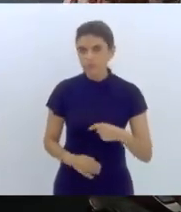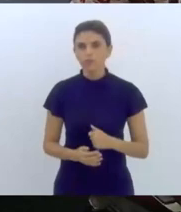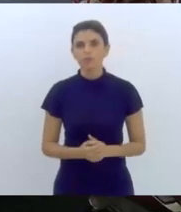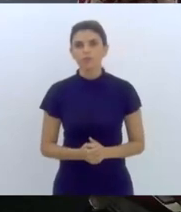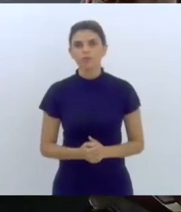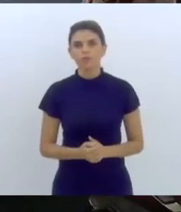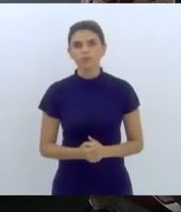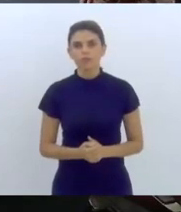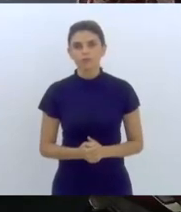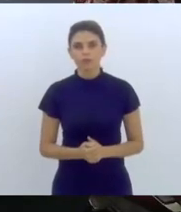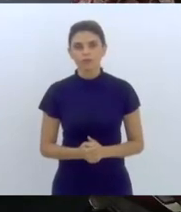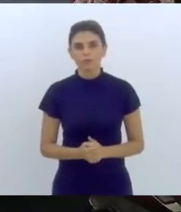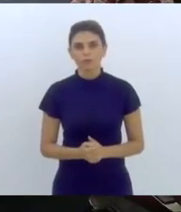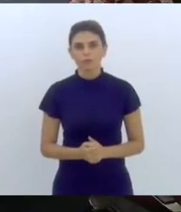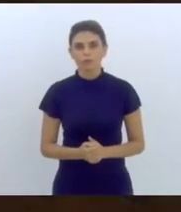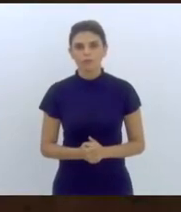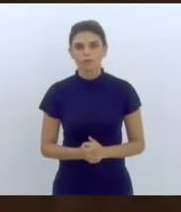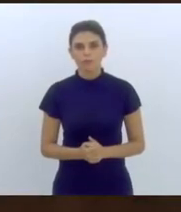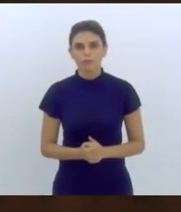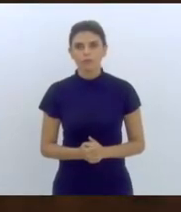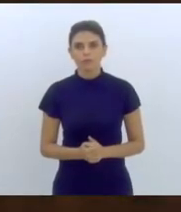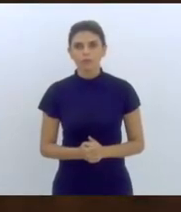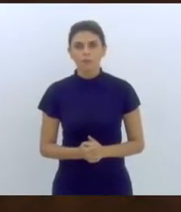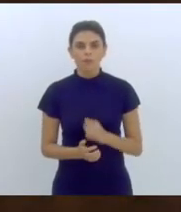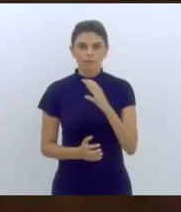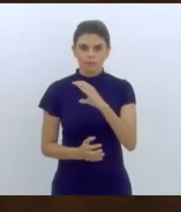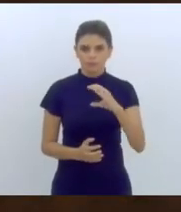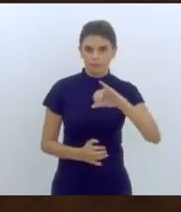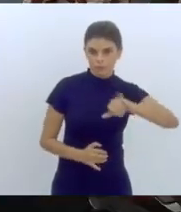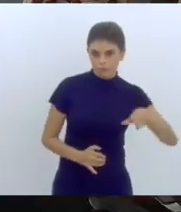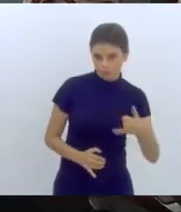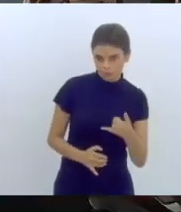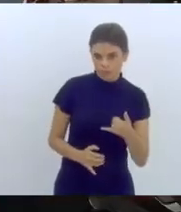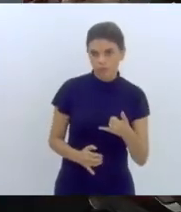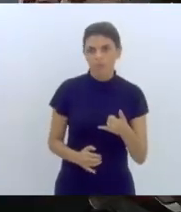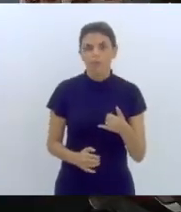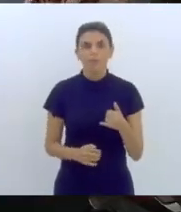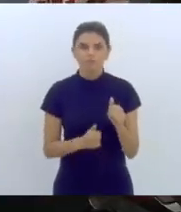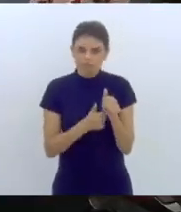Eu sigo o parecer do CCJ.